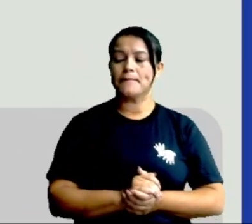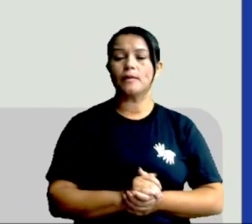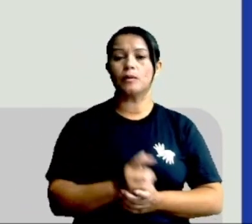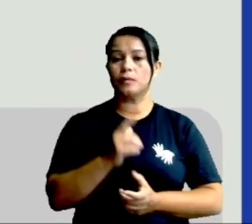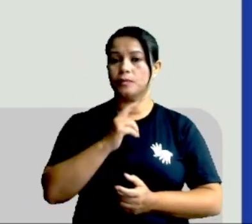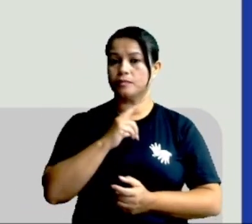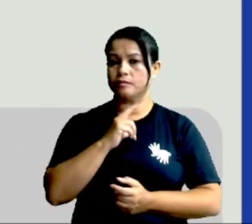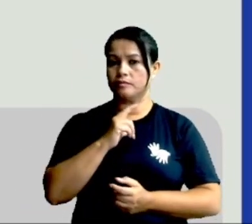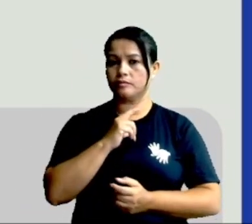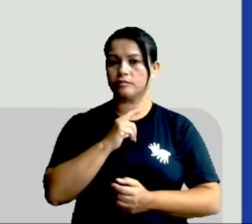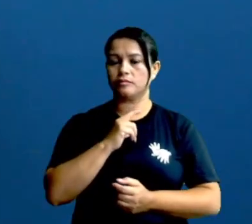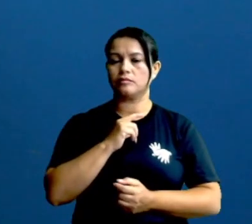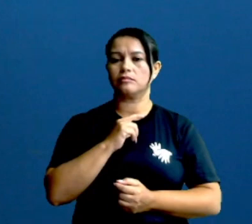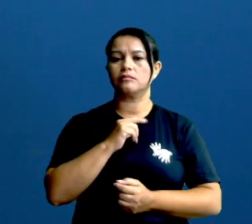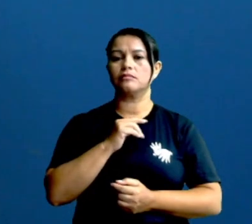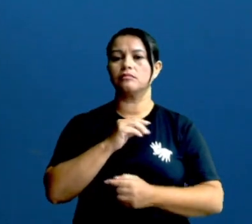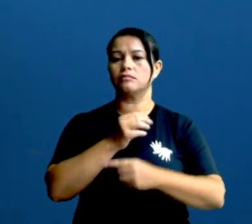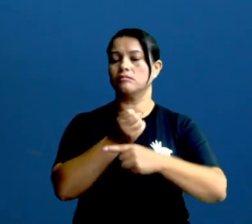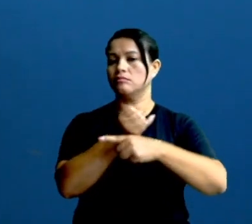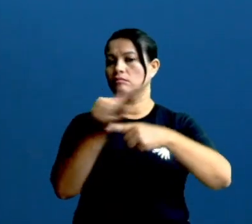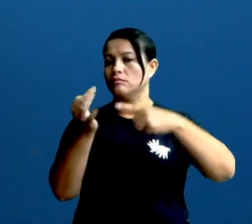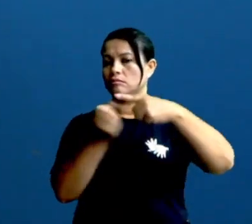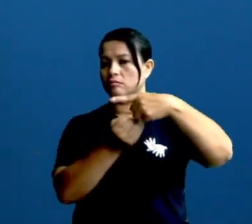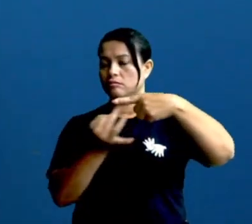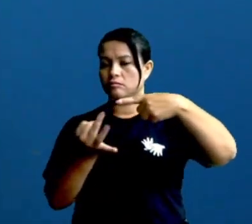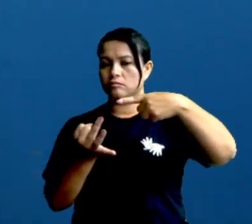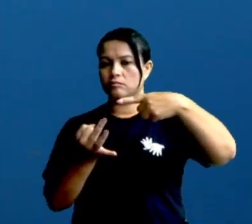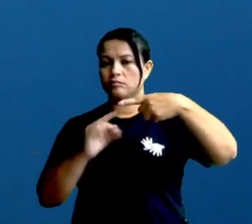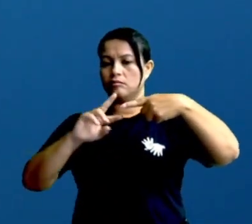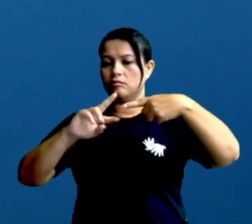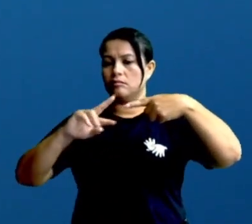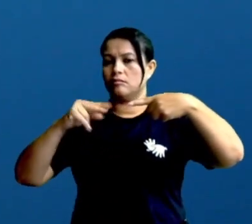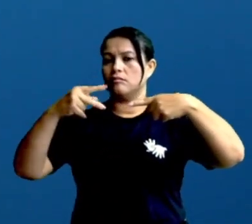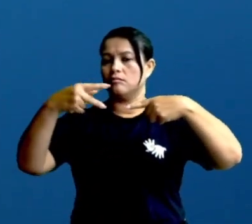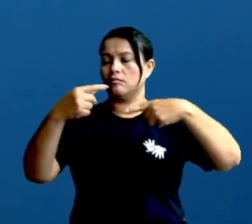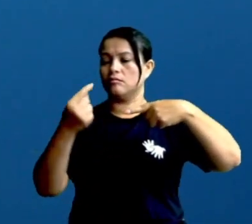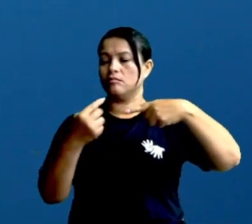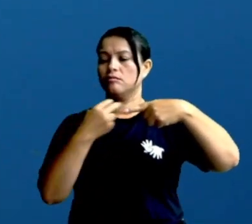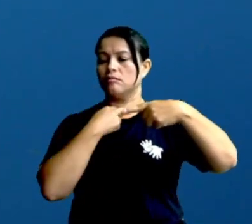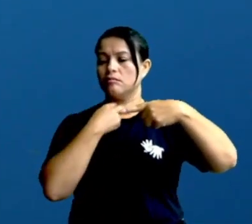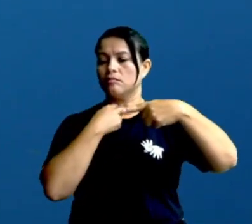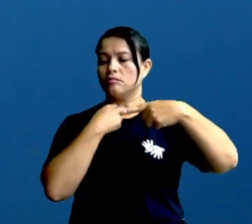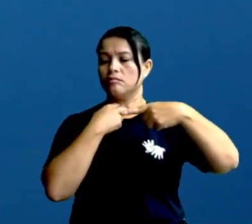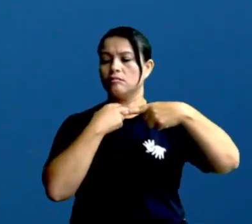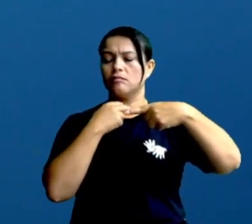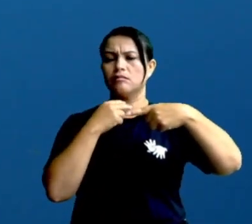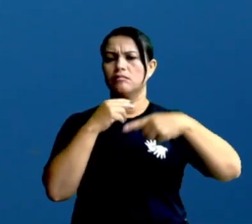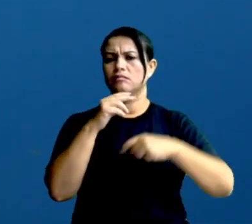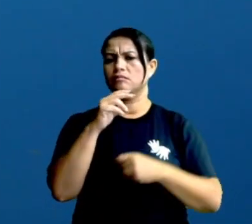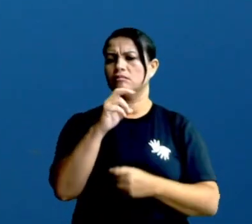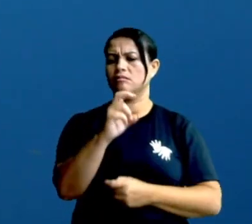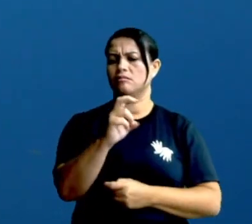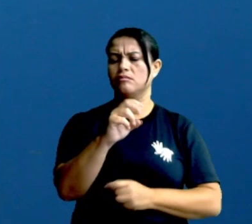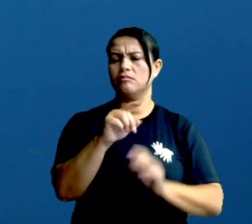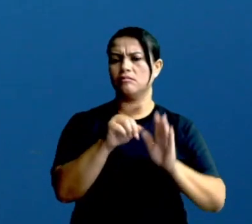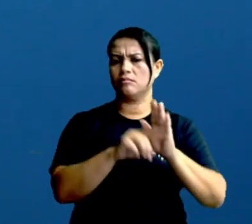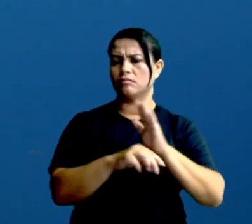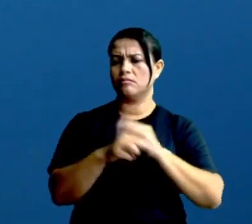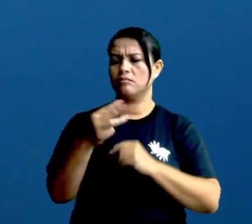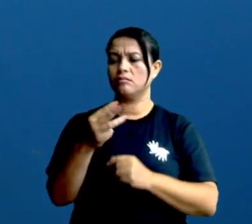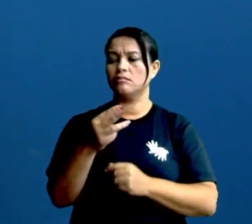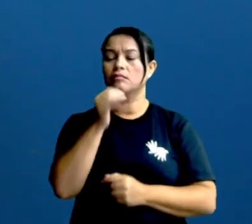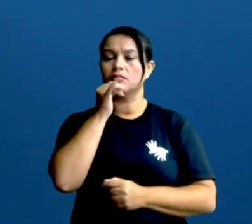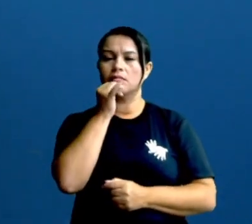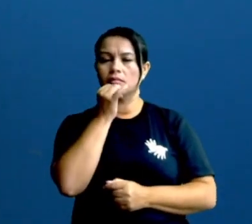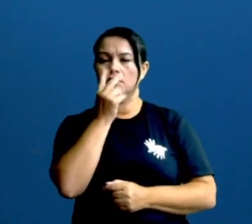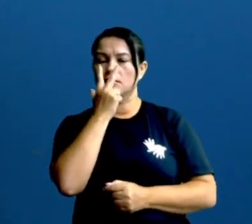quando se trata de uma fração, né, uma potência, ele nunca está só. Então, aqui eu tenho 5 menos 3. Então, esse meu 5 aqui, ó, é como se o meu